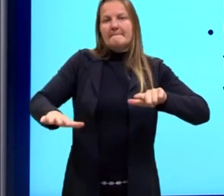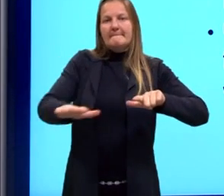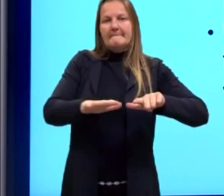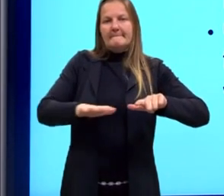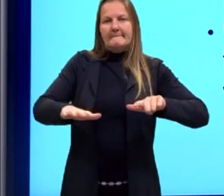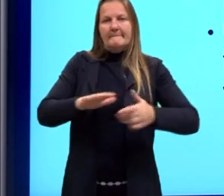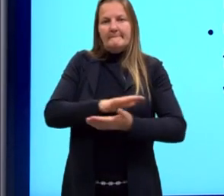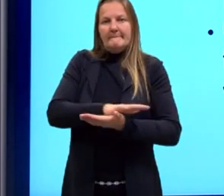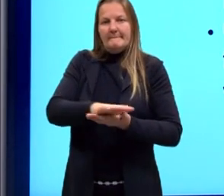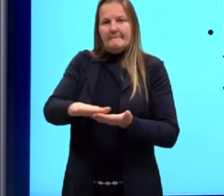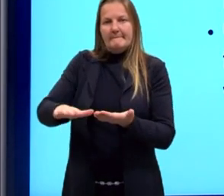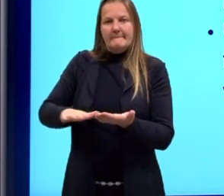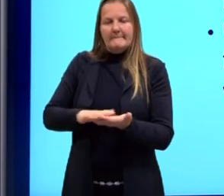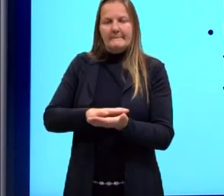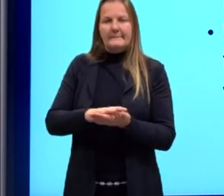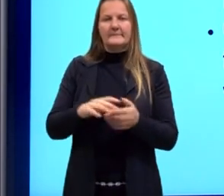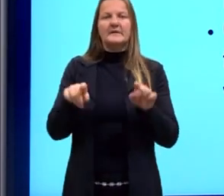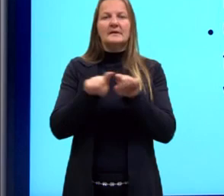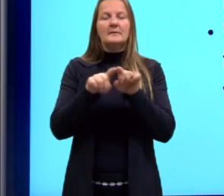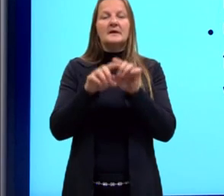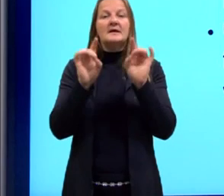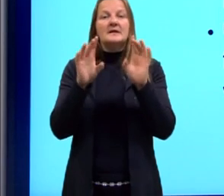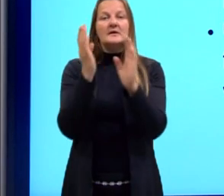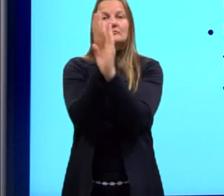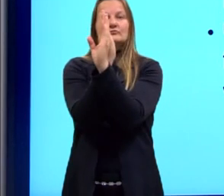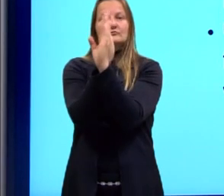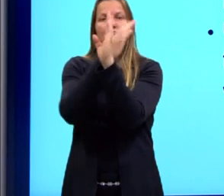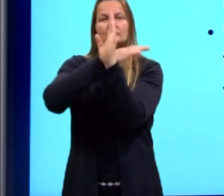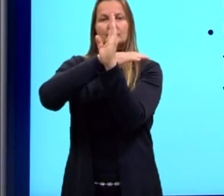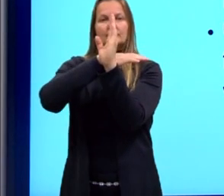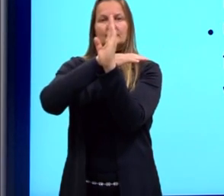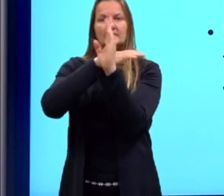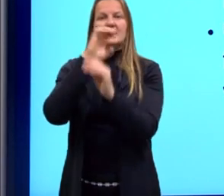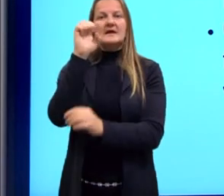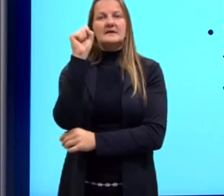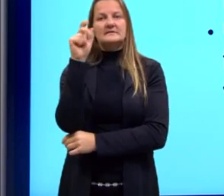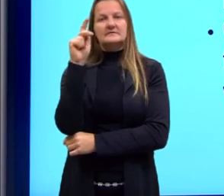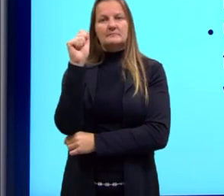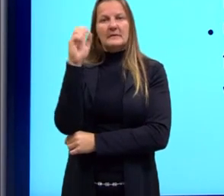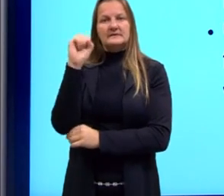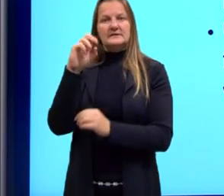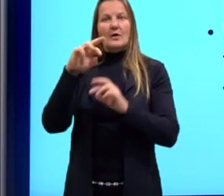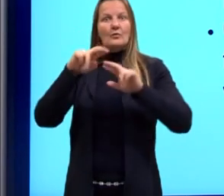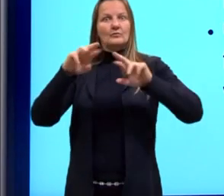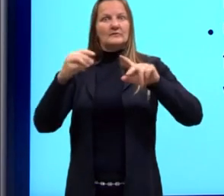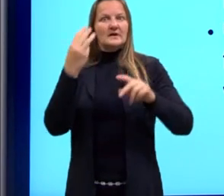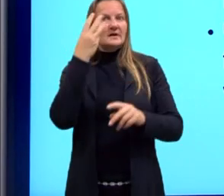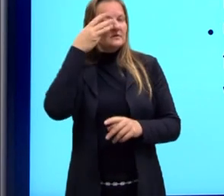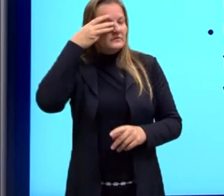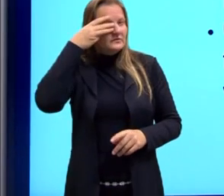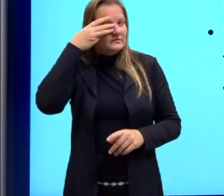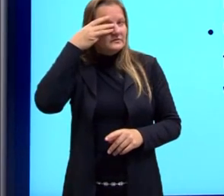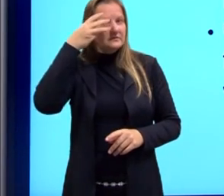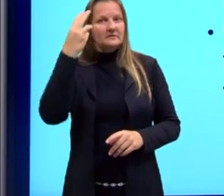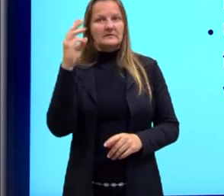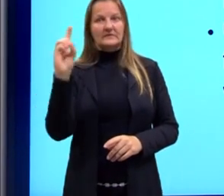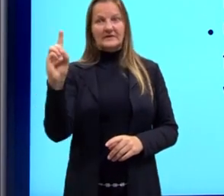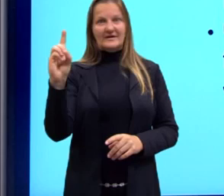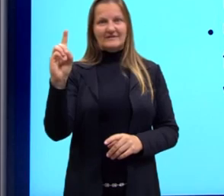e temos também a geometria espacial que realiza o estudo de figuras tridimensionais